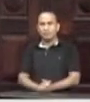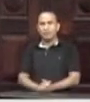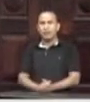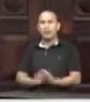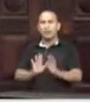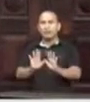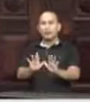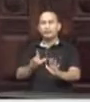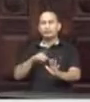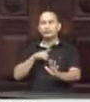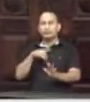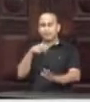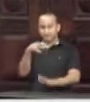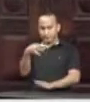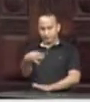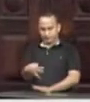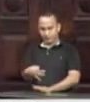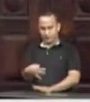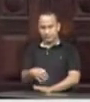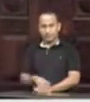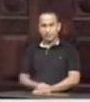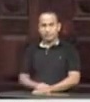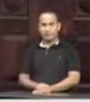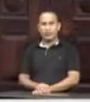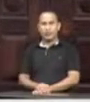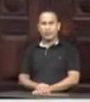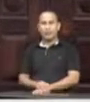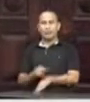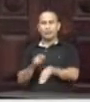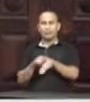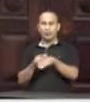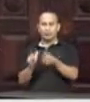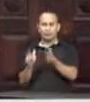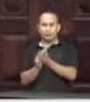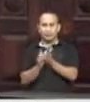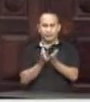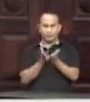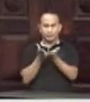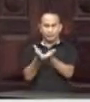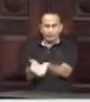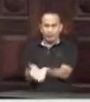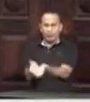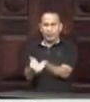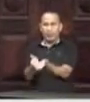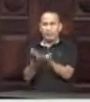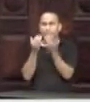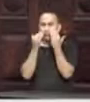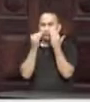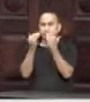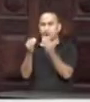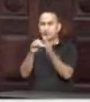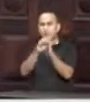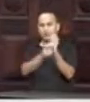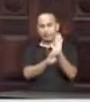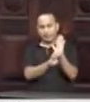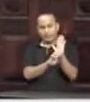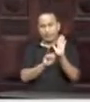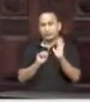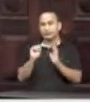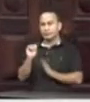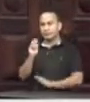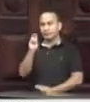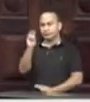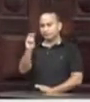mas que garanta na publicação o prazo para apresentação das emendas, que são